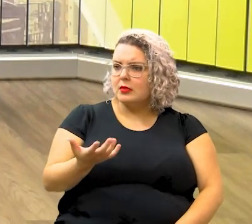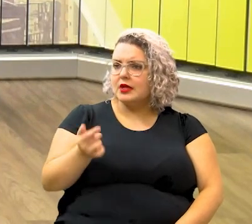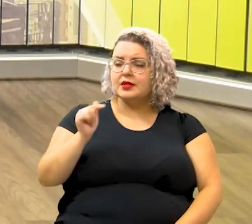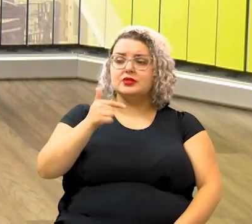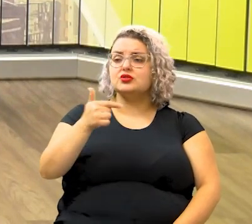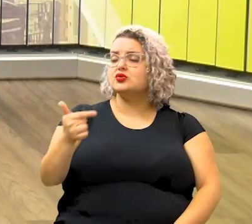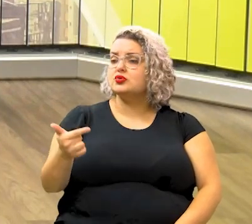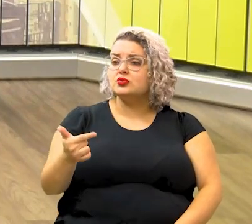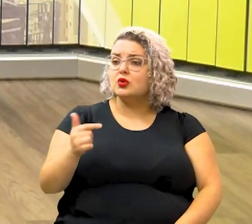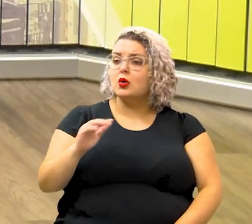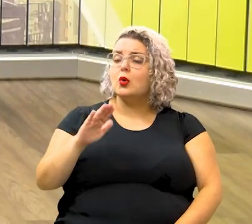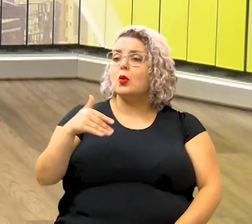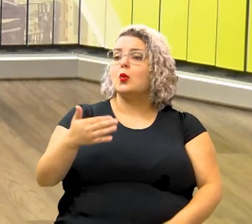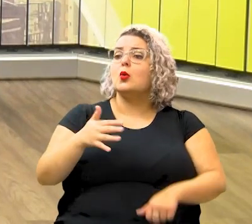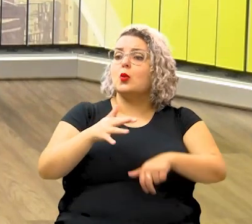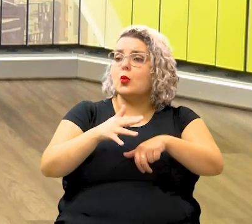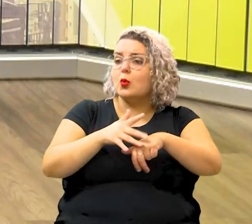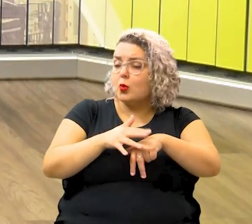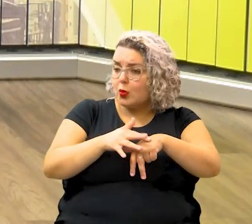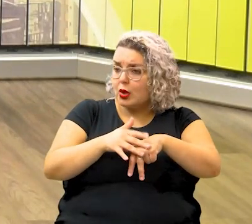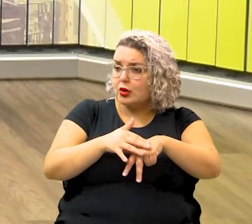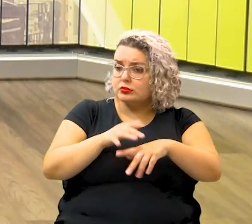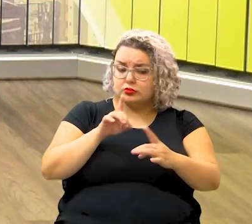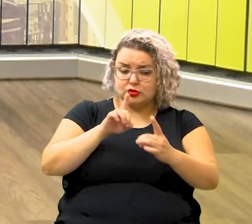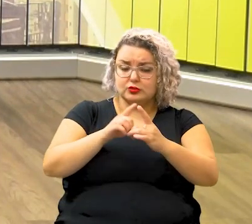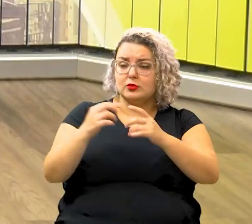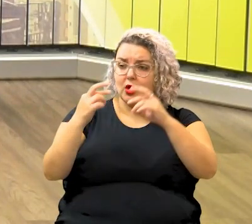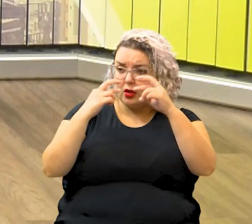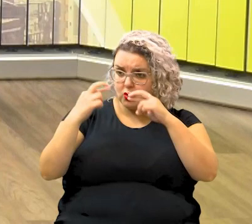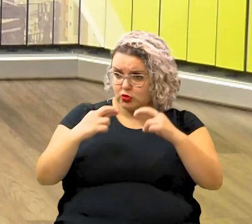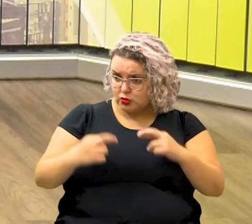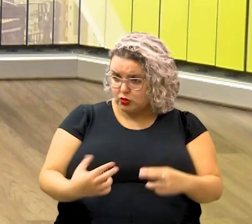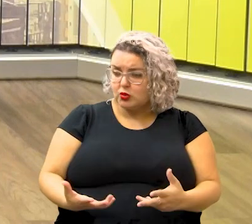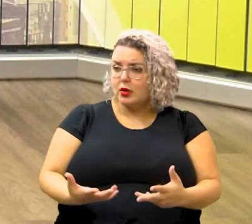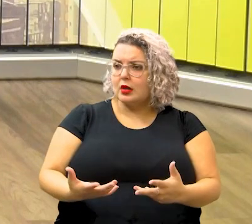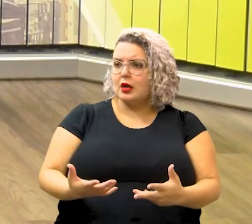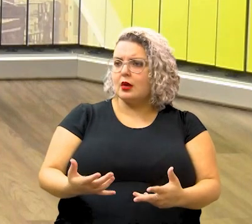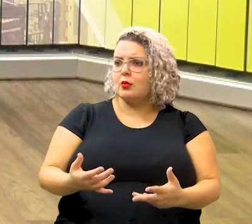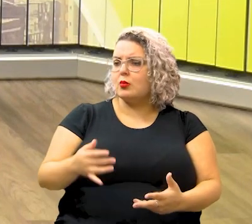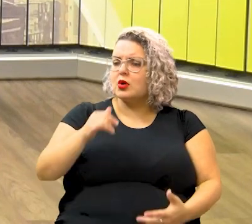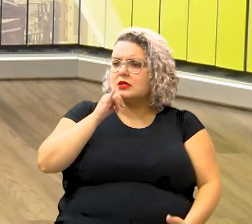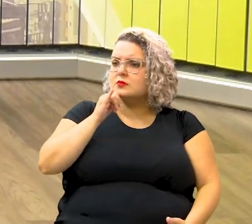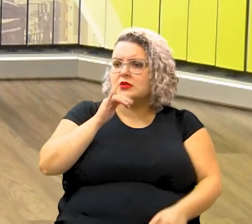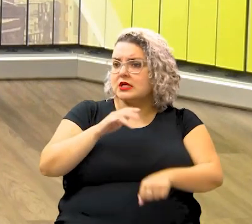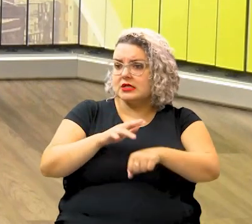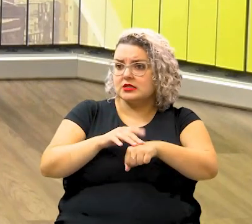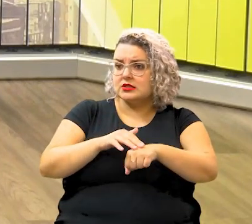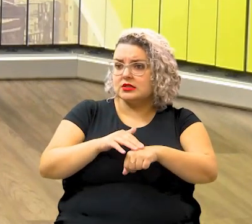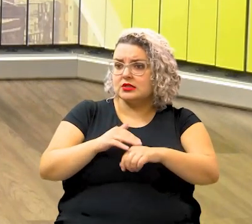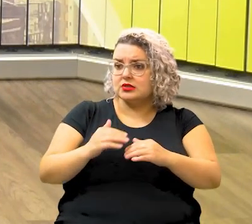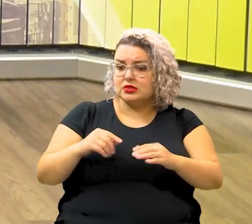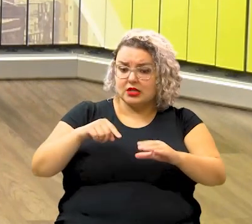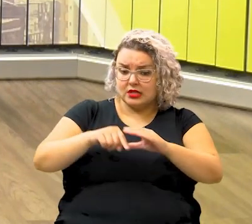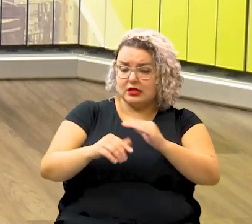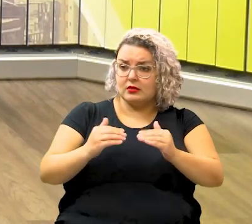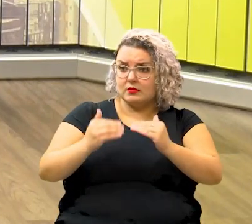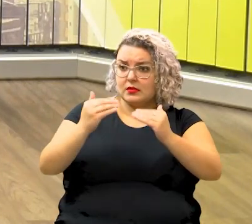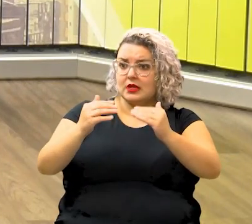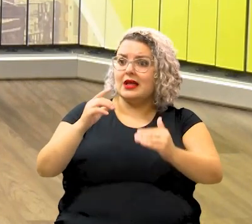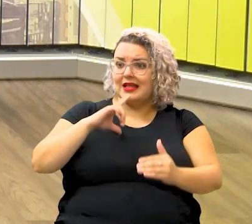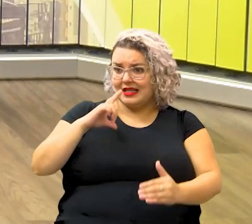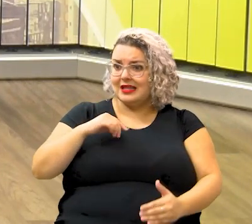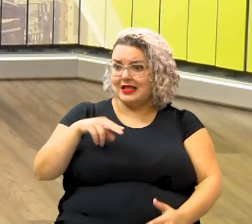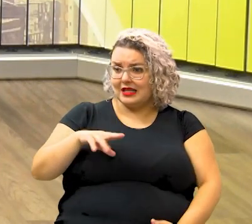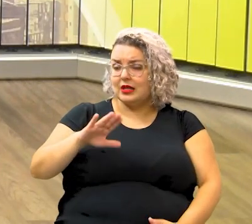né, de não ter, quando o paciente chega aí para esse check-up, por exemplo, essa doença pode já estar em nível mais